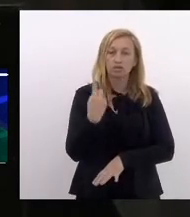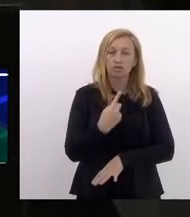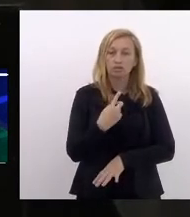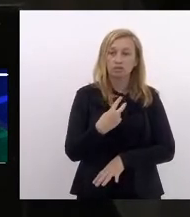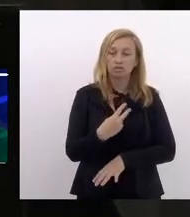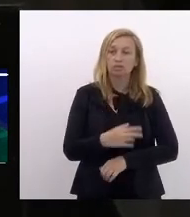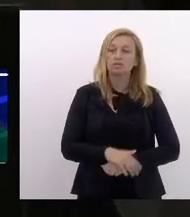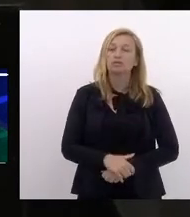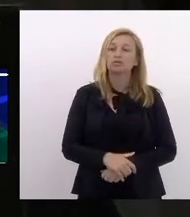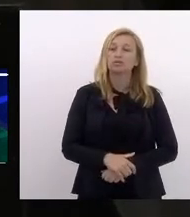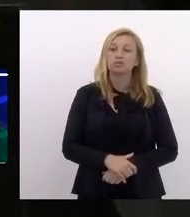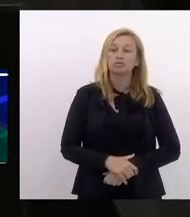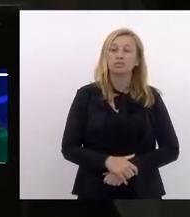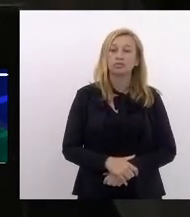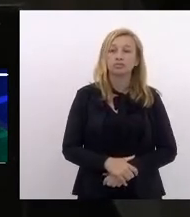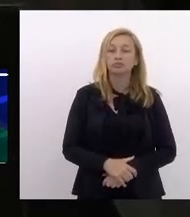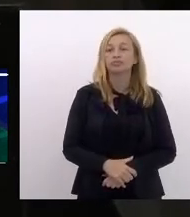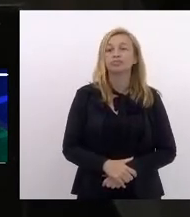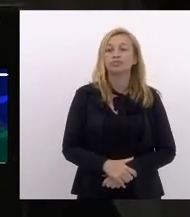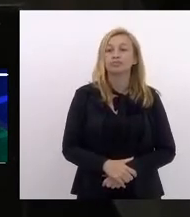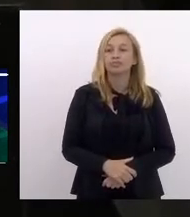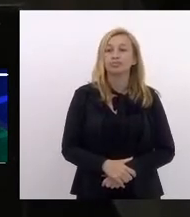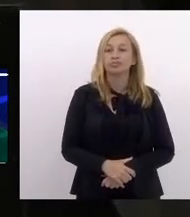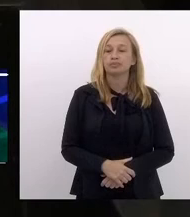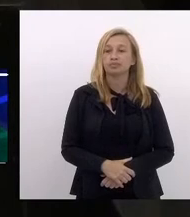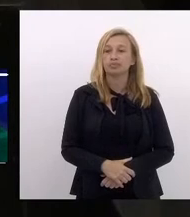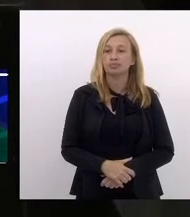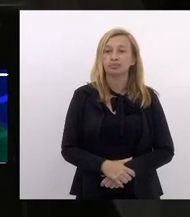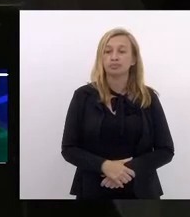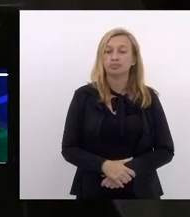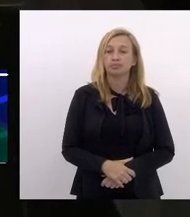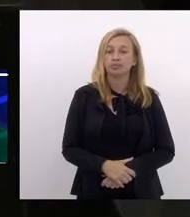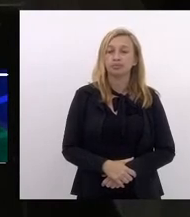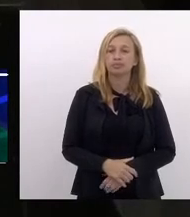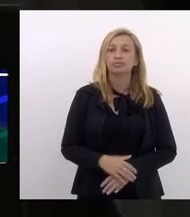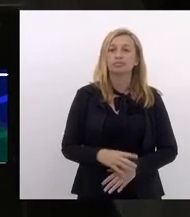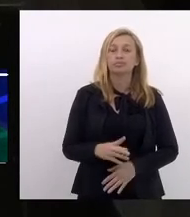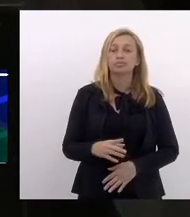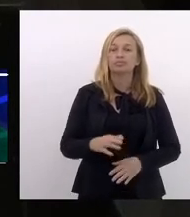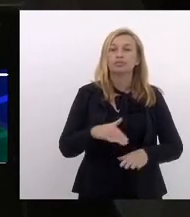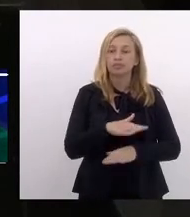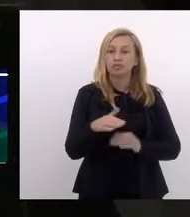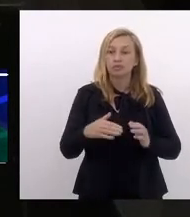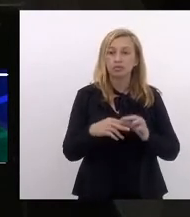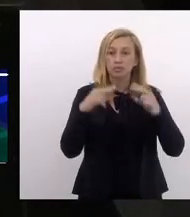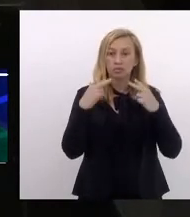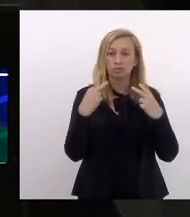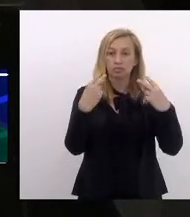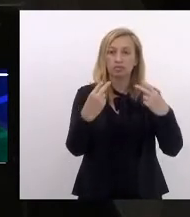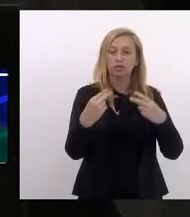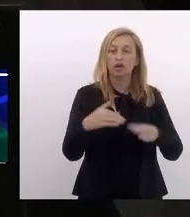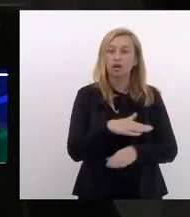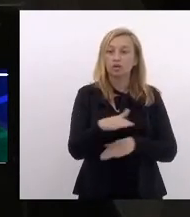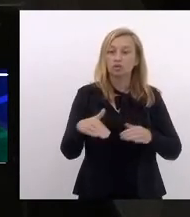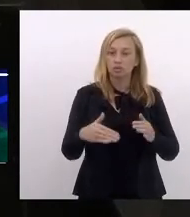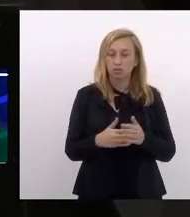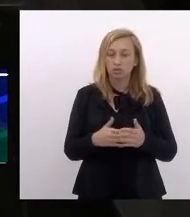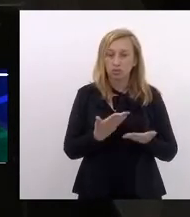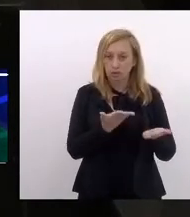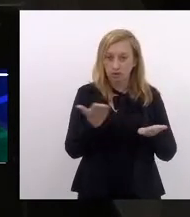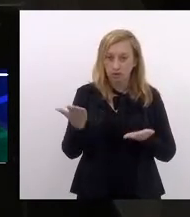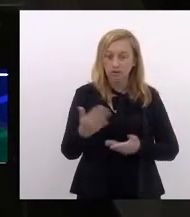aos deficientes auditivos, senhores telespectadores, senhoras e senhores.